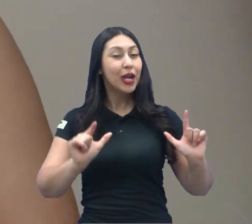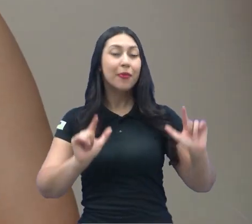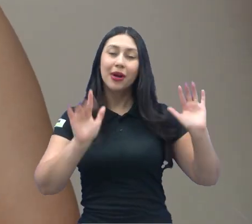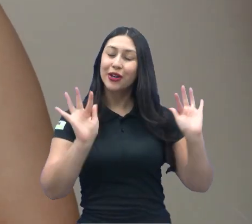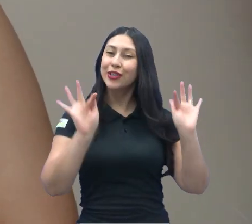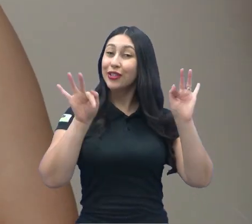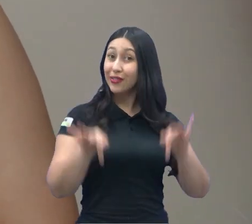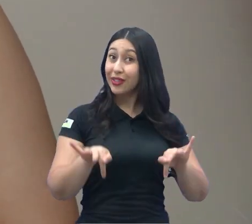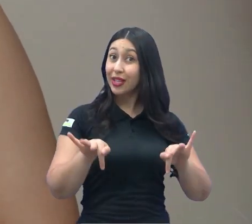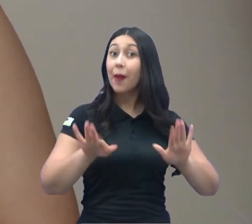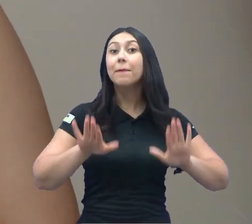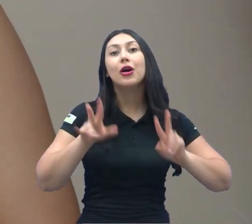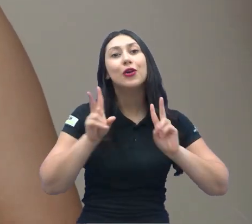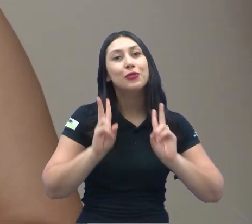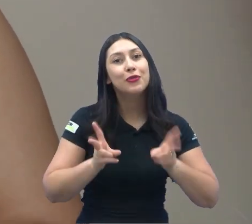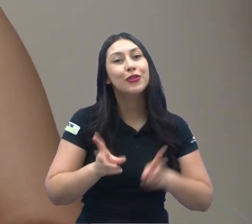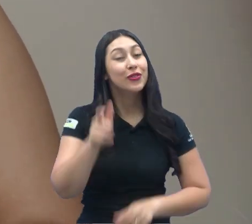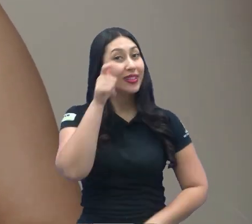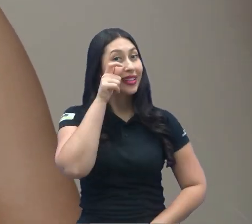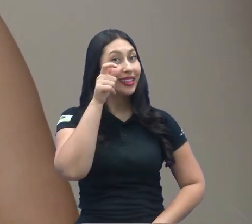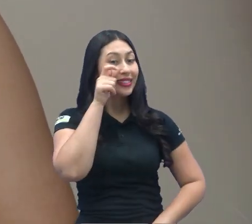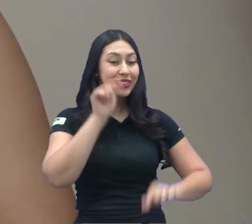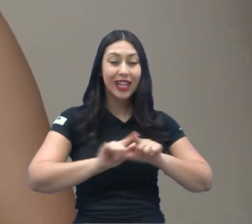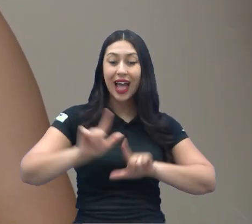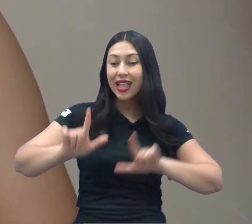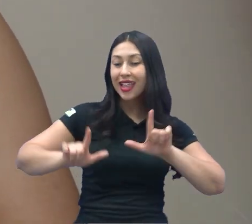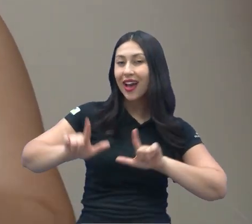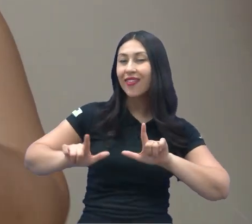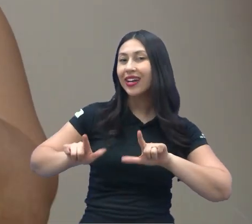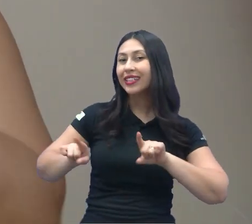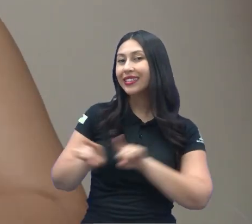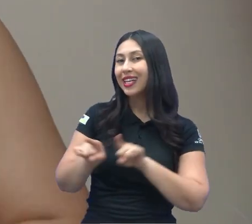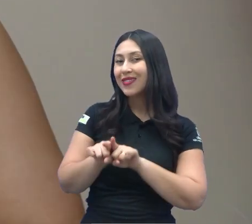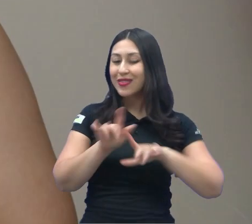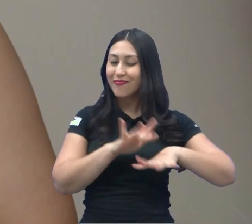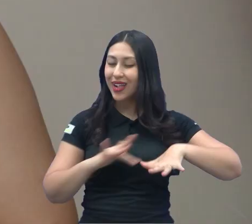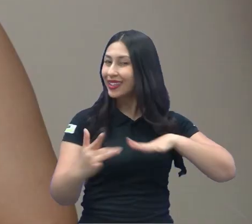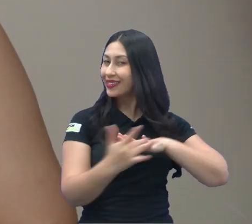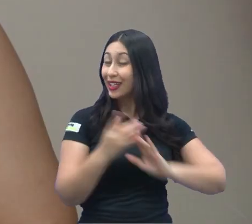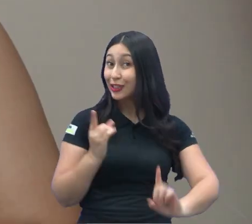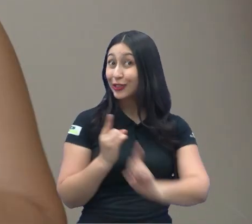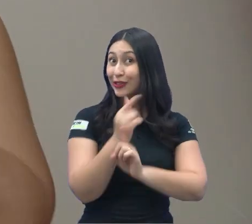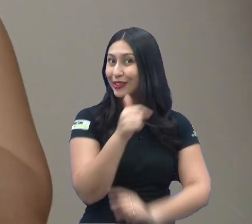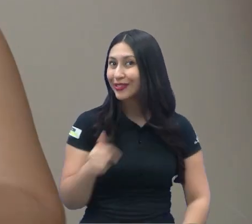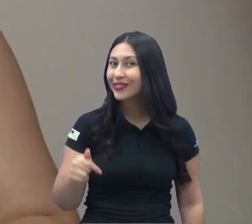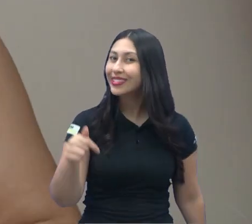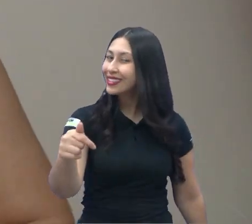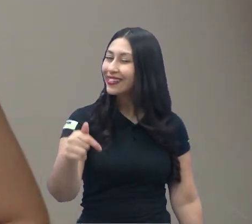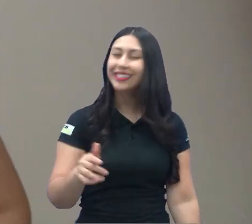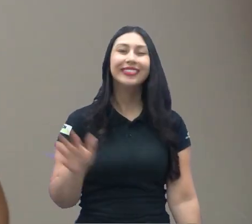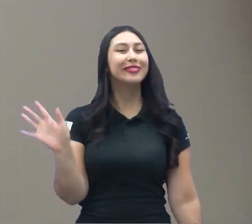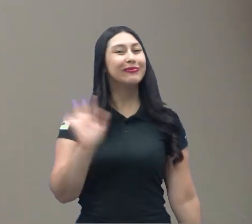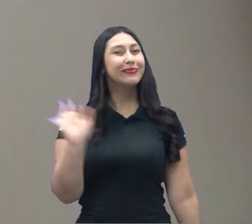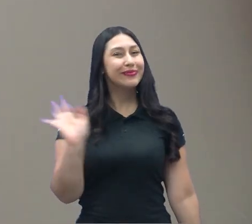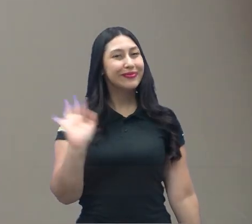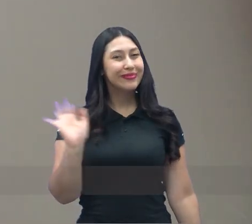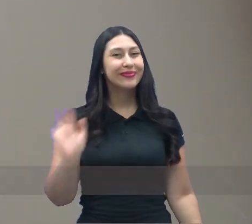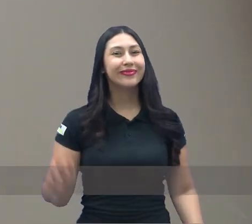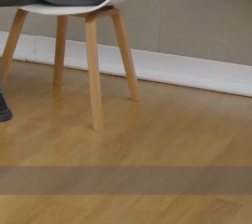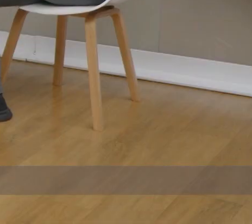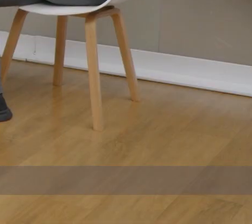aqui. Continue conectado com a gente pelas nossas redes sociais e eu te encontro no próximo De Bem com Você. Até mais!